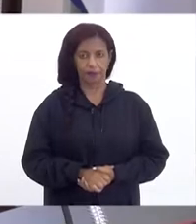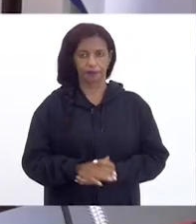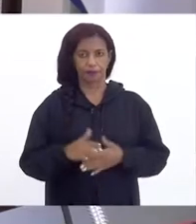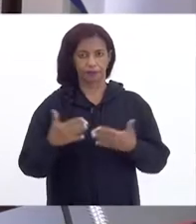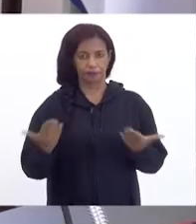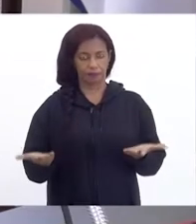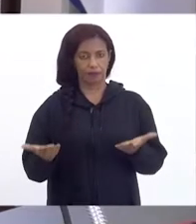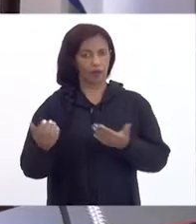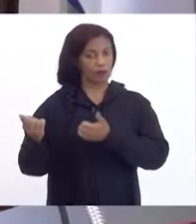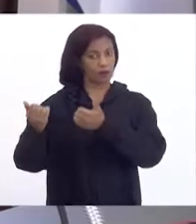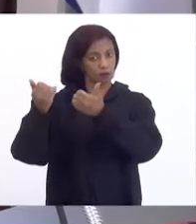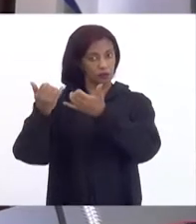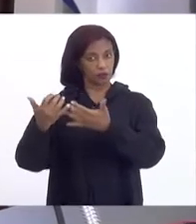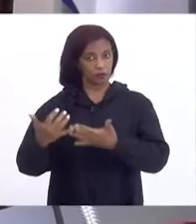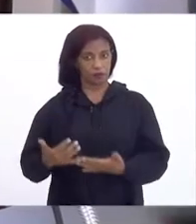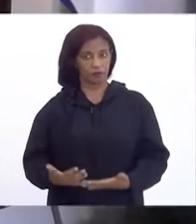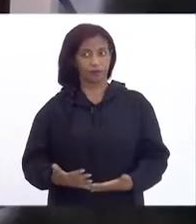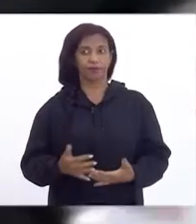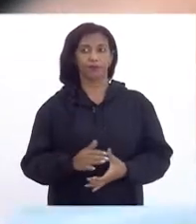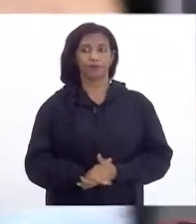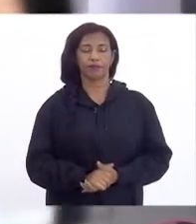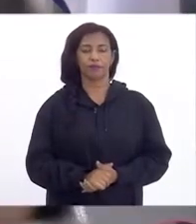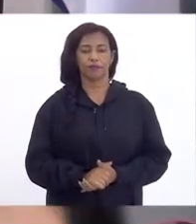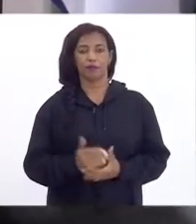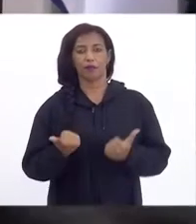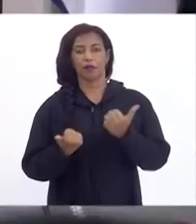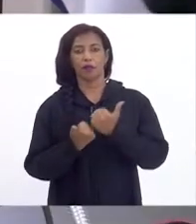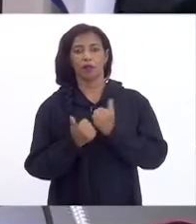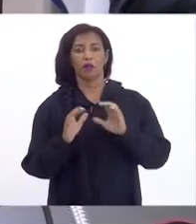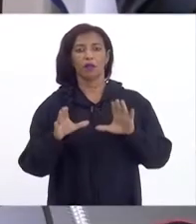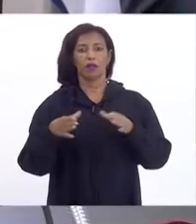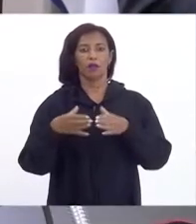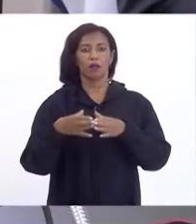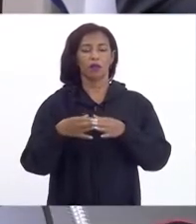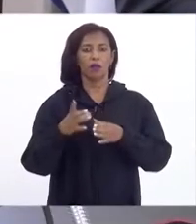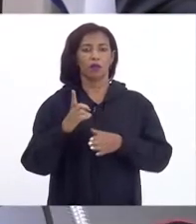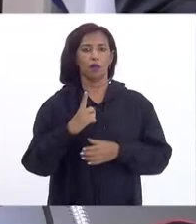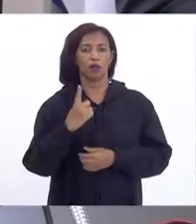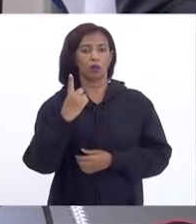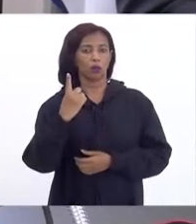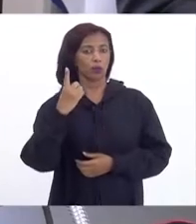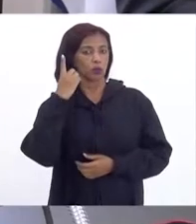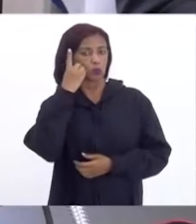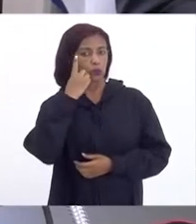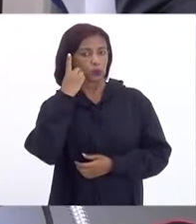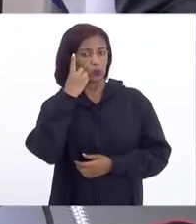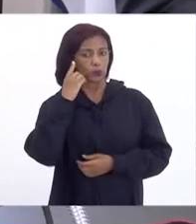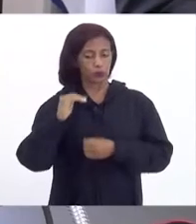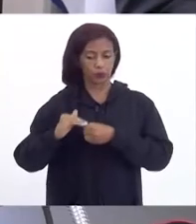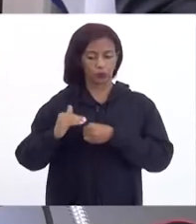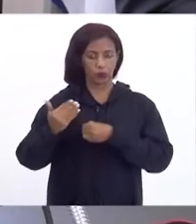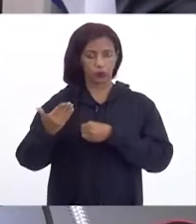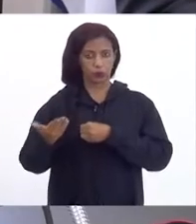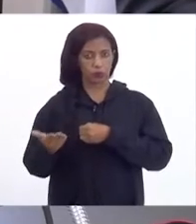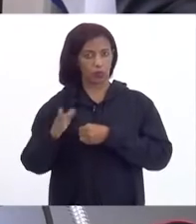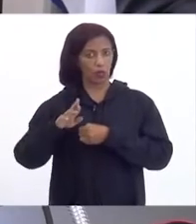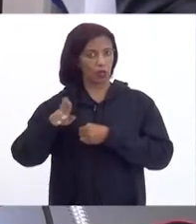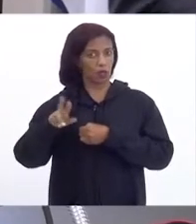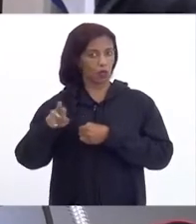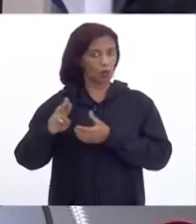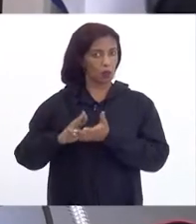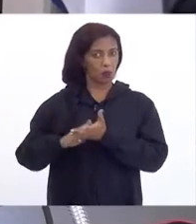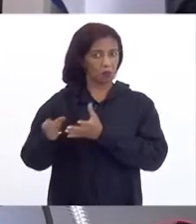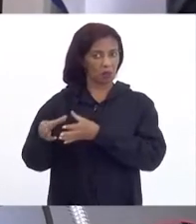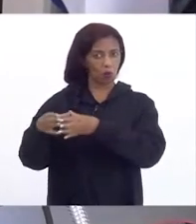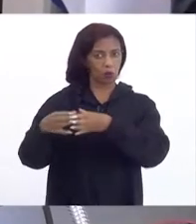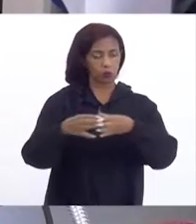a devida explicação, a subcomissão será composta por um deputado externo, não membro das